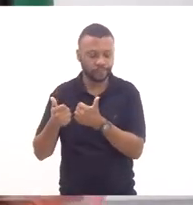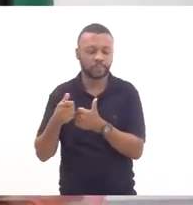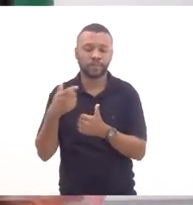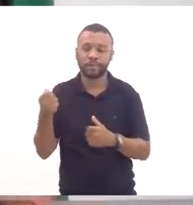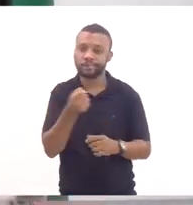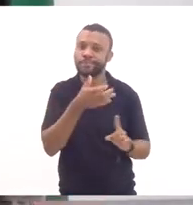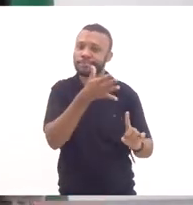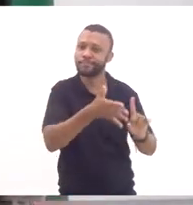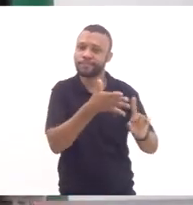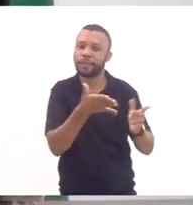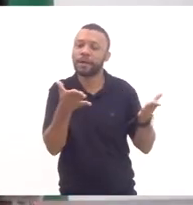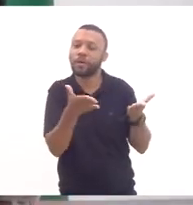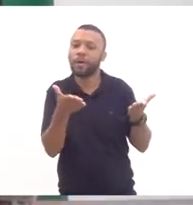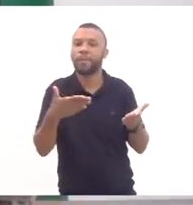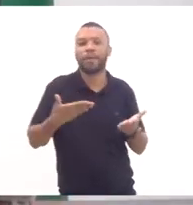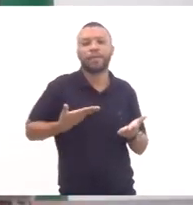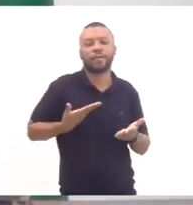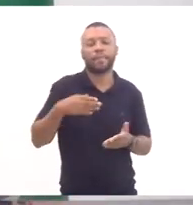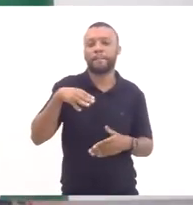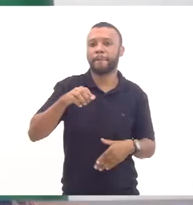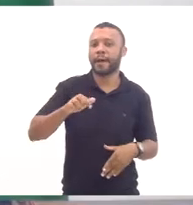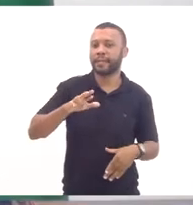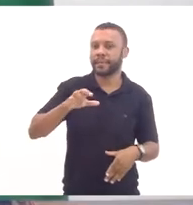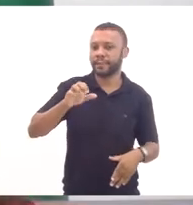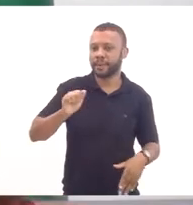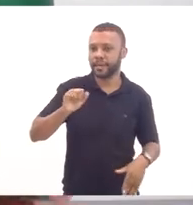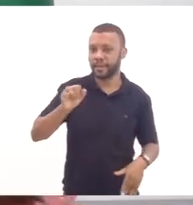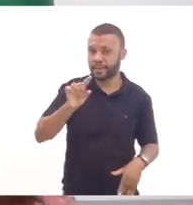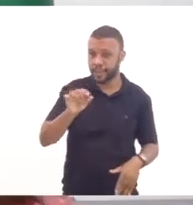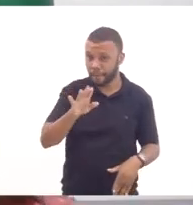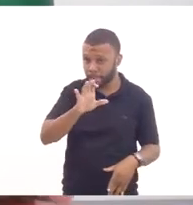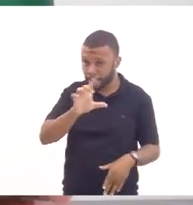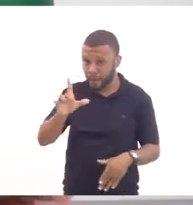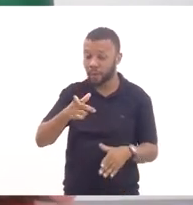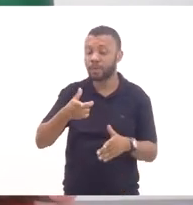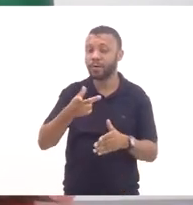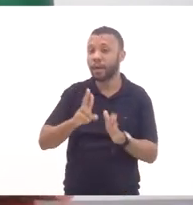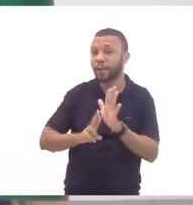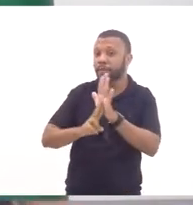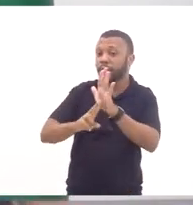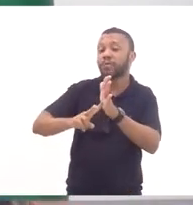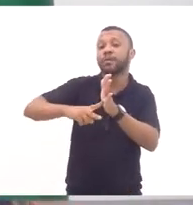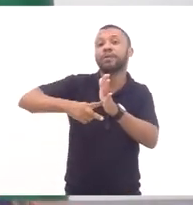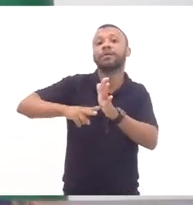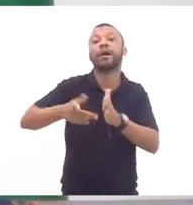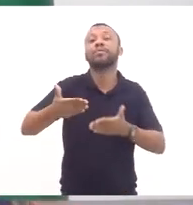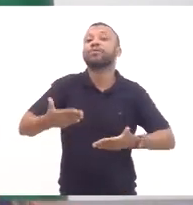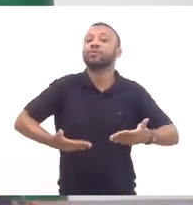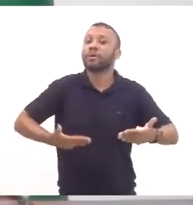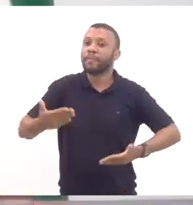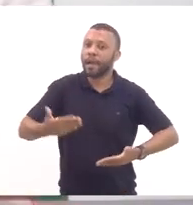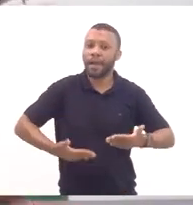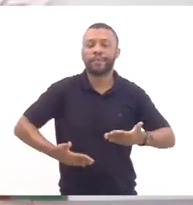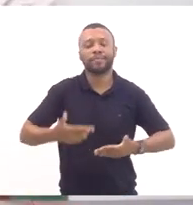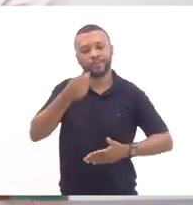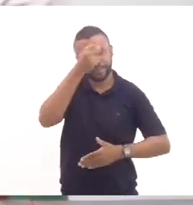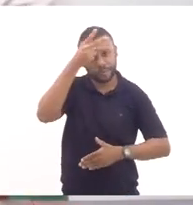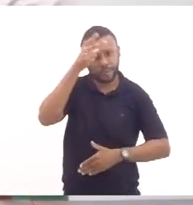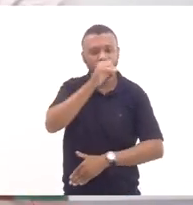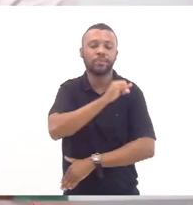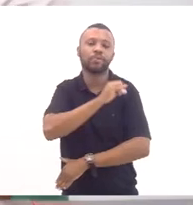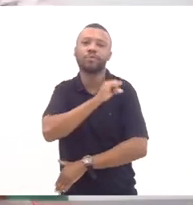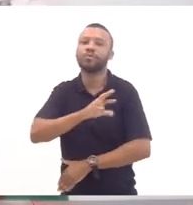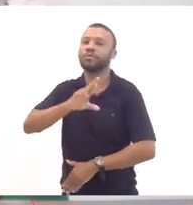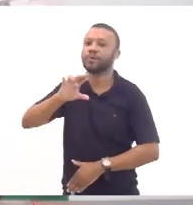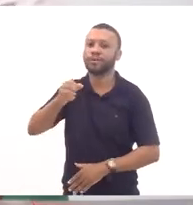companheira Maria Isabel, do Sindicato dos Trabalhadores Domésticos aqui do município do Rio de Janeiro.